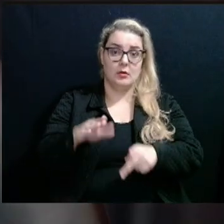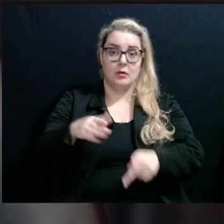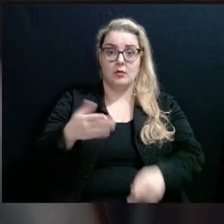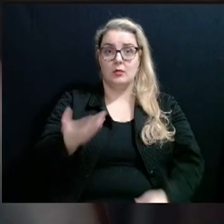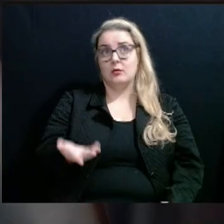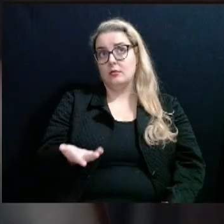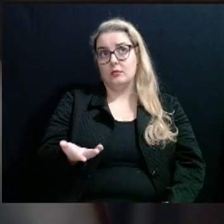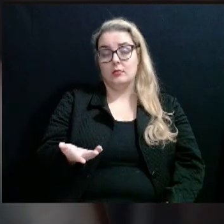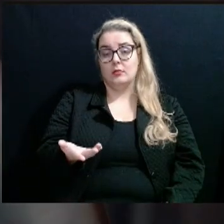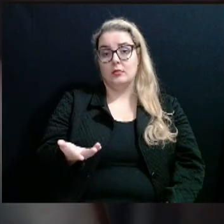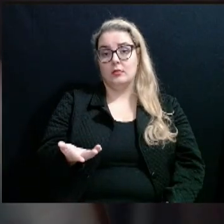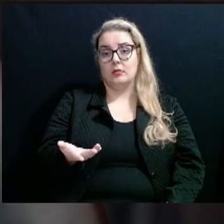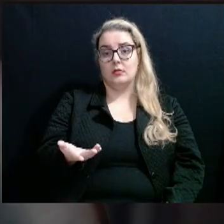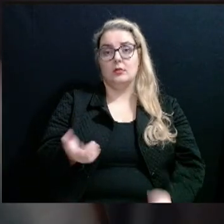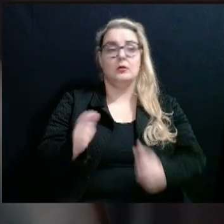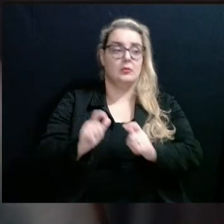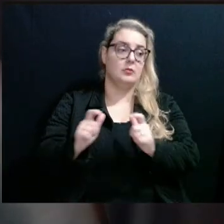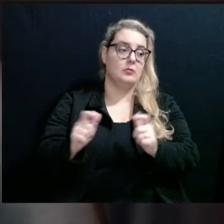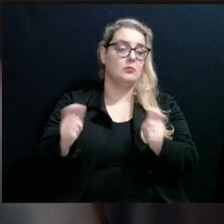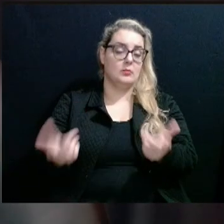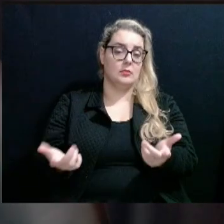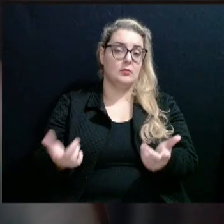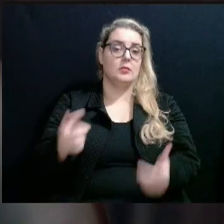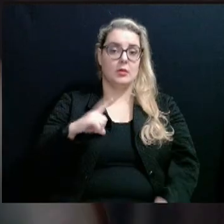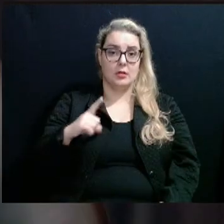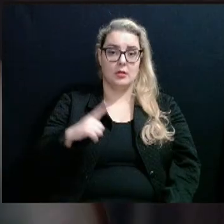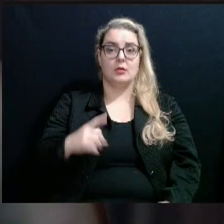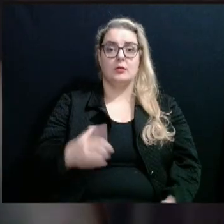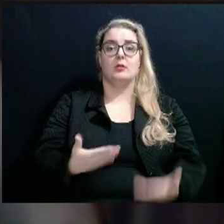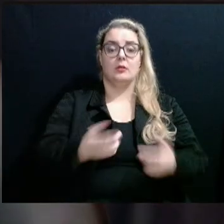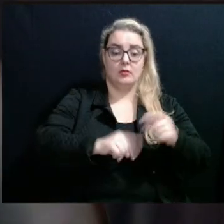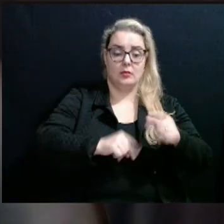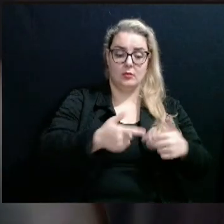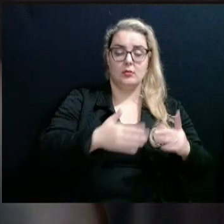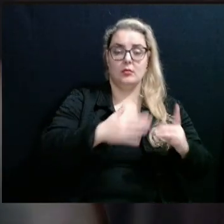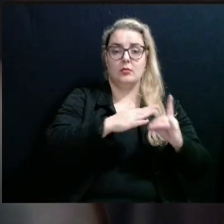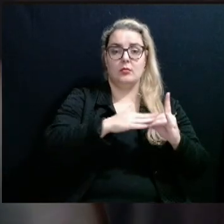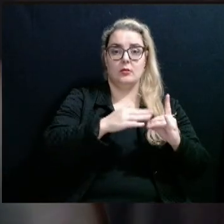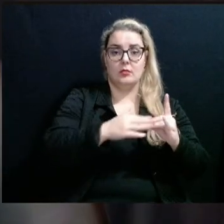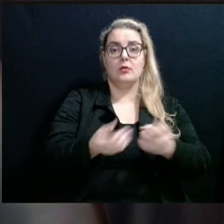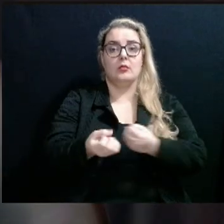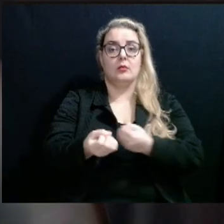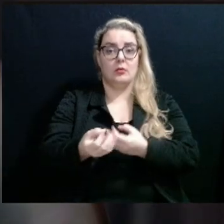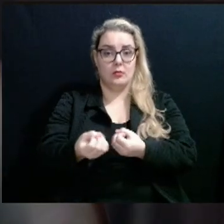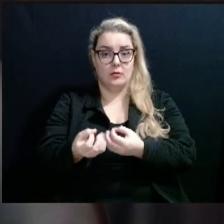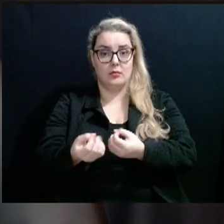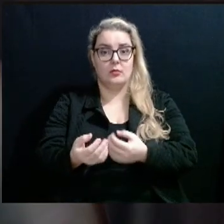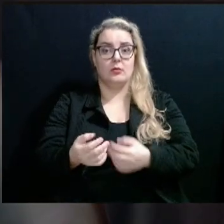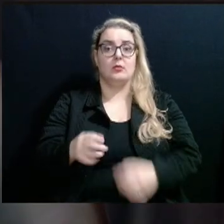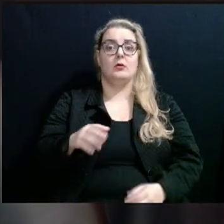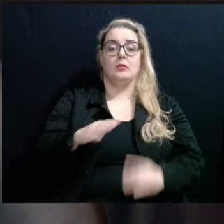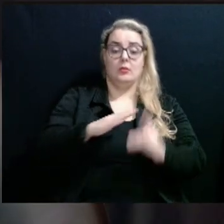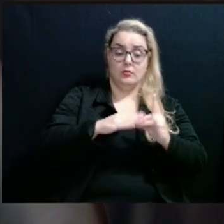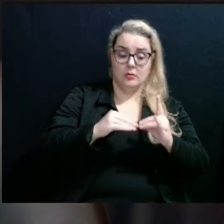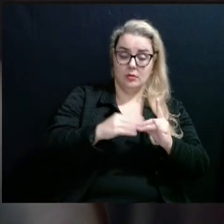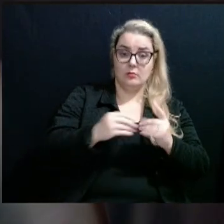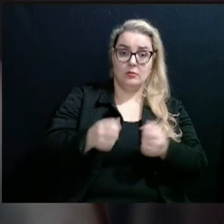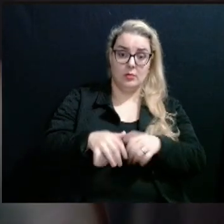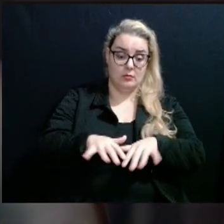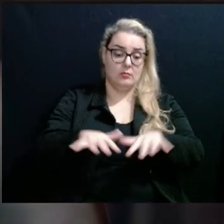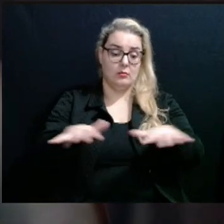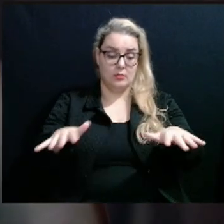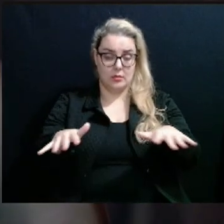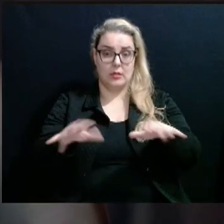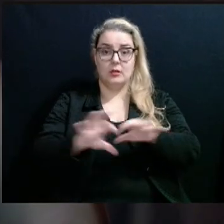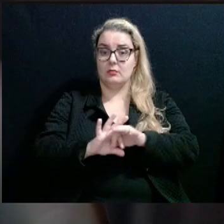venha crescendo, que a oferta de produtos veganos, que a informação sobre veganismo esteja à disposição de qualquer